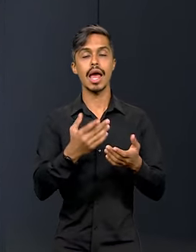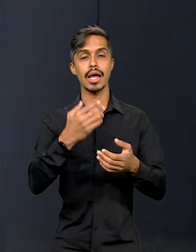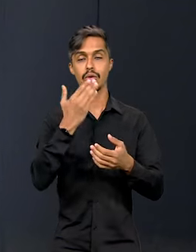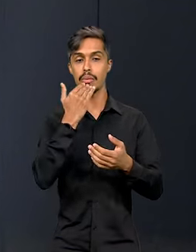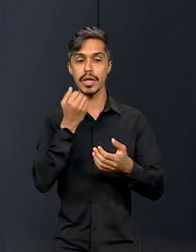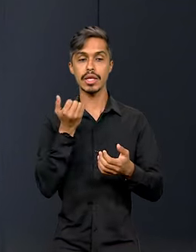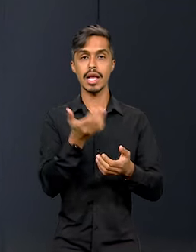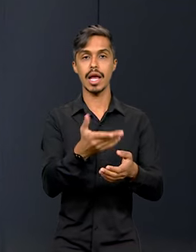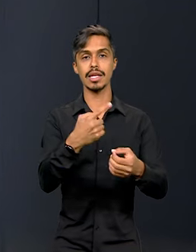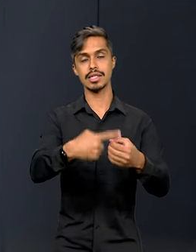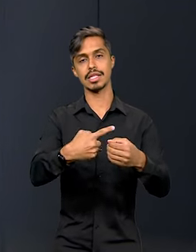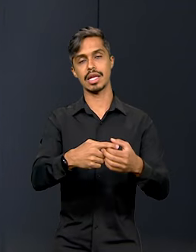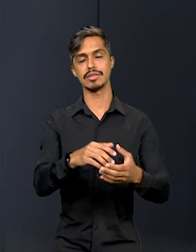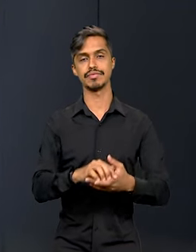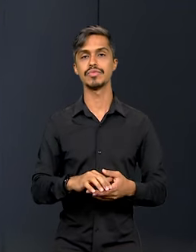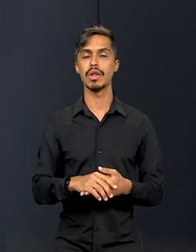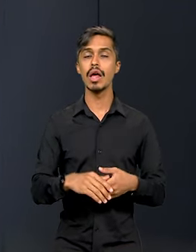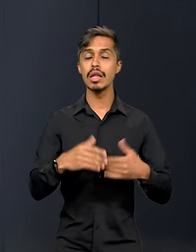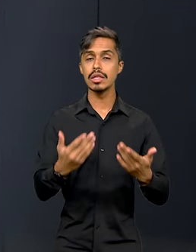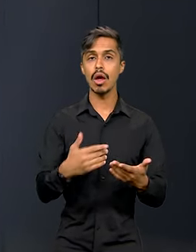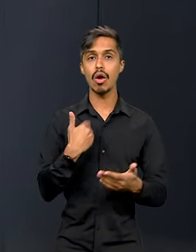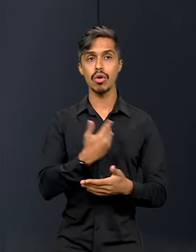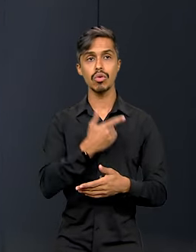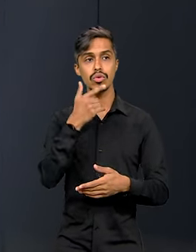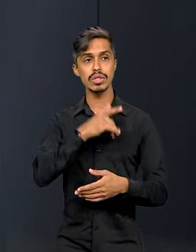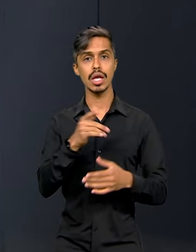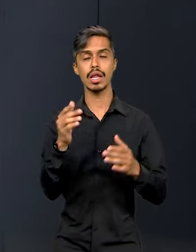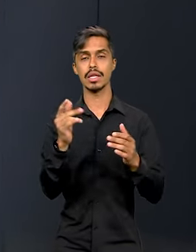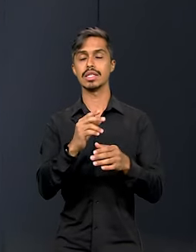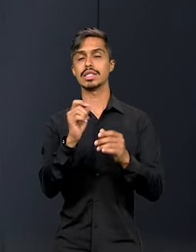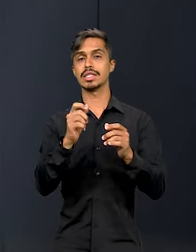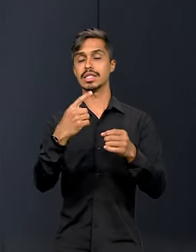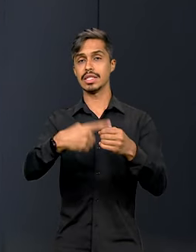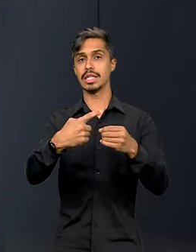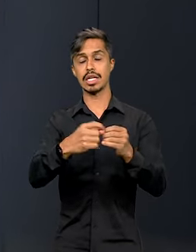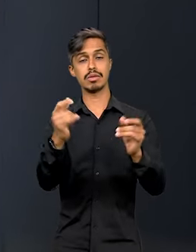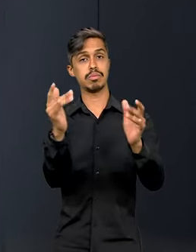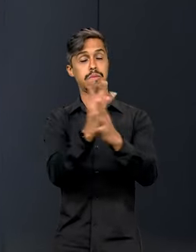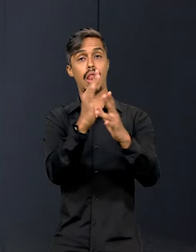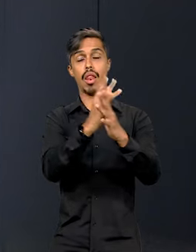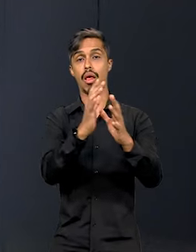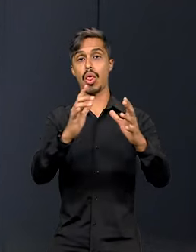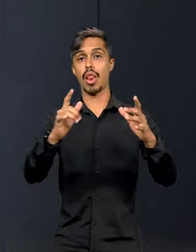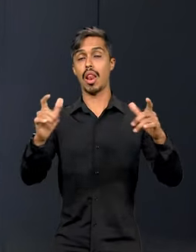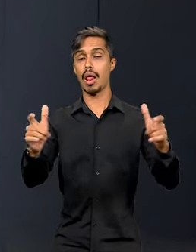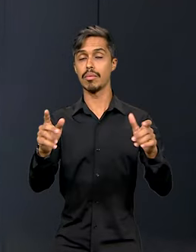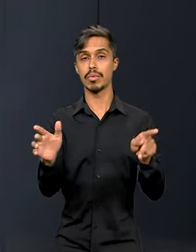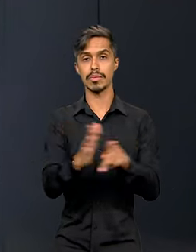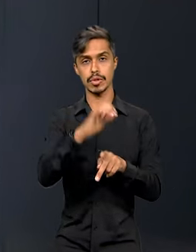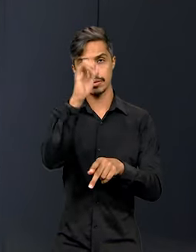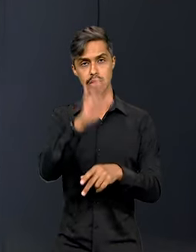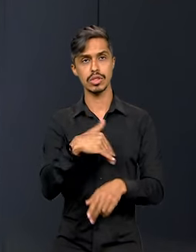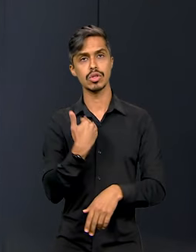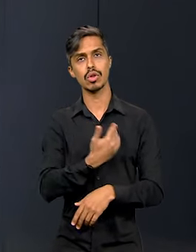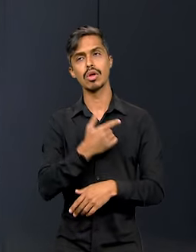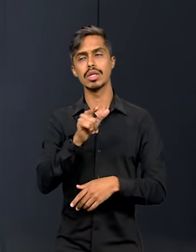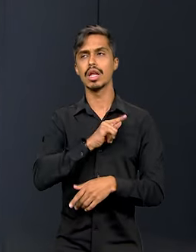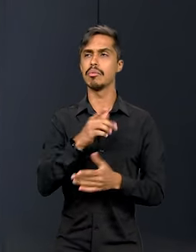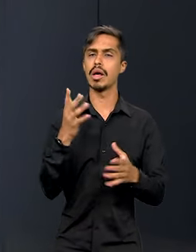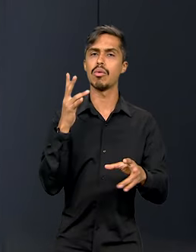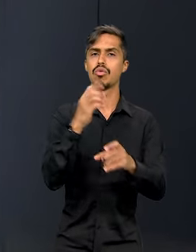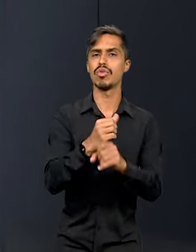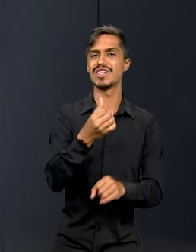olhar para os sistemas alimentares urbanos das maiores cidades brasileiras nós estamos trabalhando nesse momento com 60